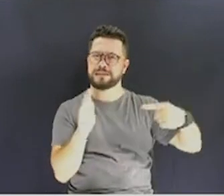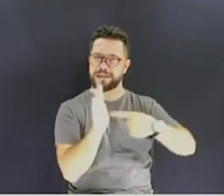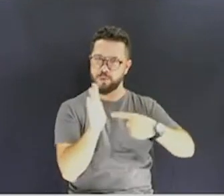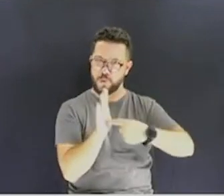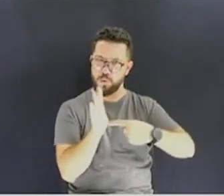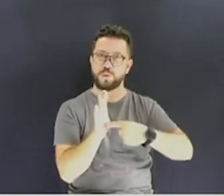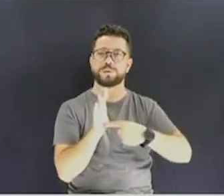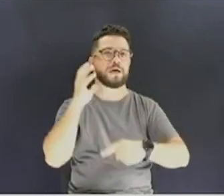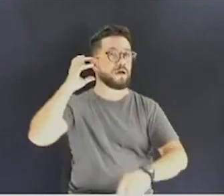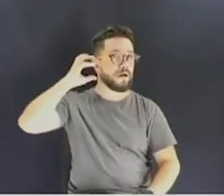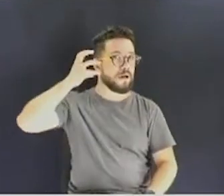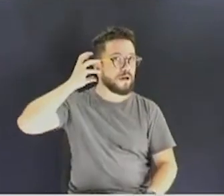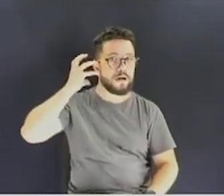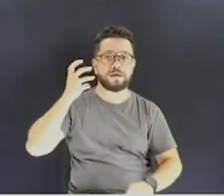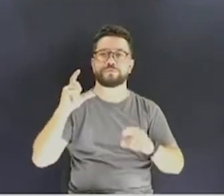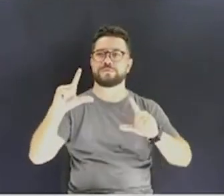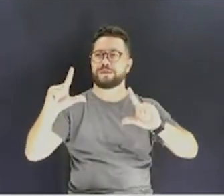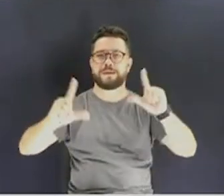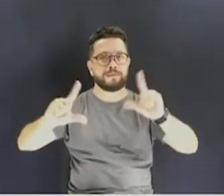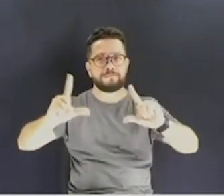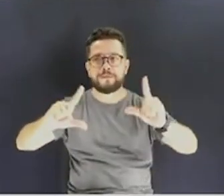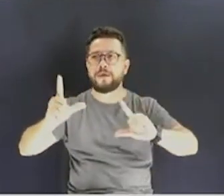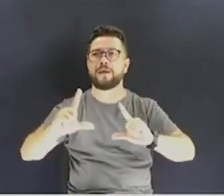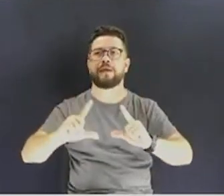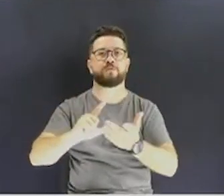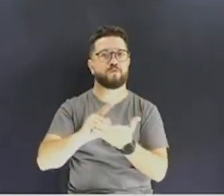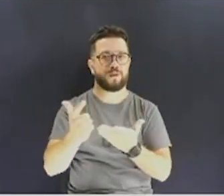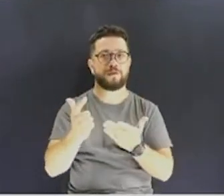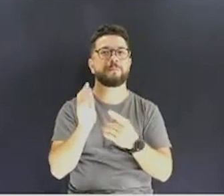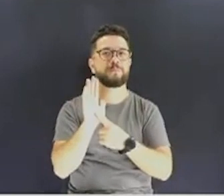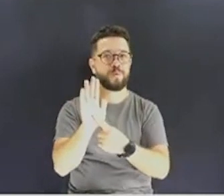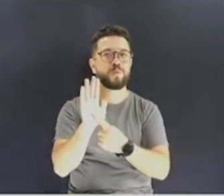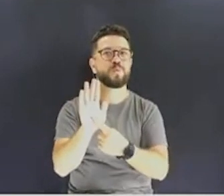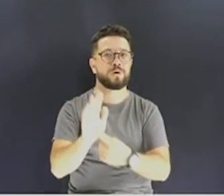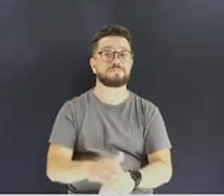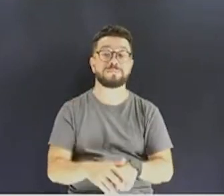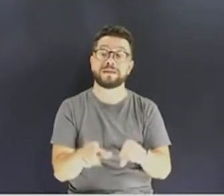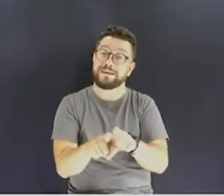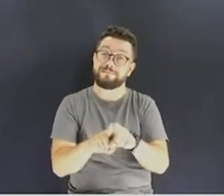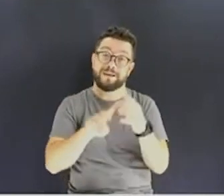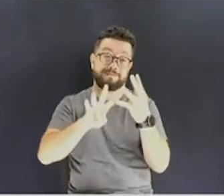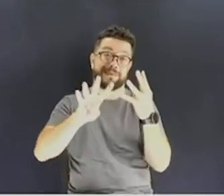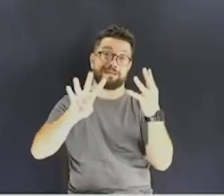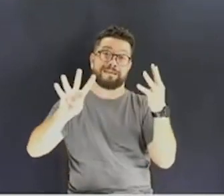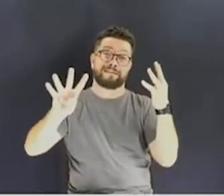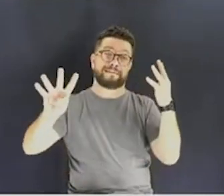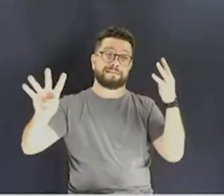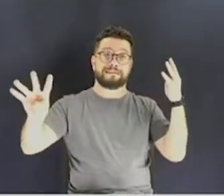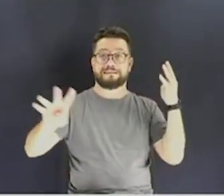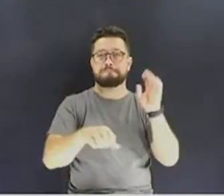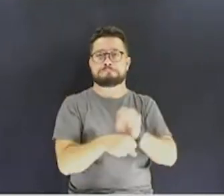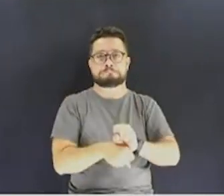TV, nos jornais, e sem falar nas filas de espera. Nós enfrentamos um período agora